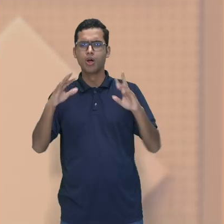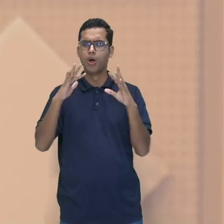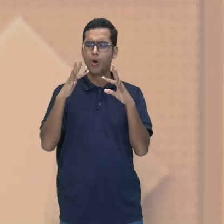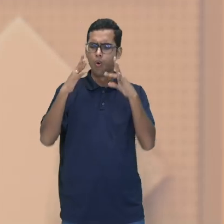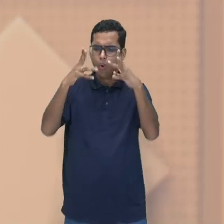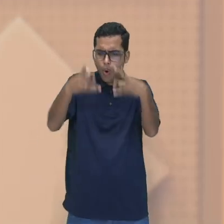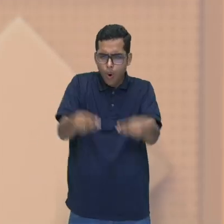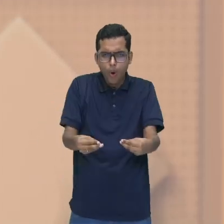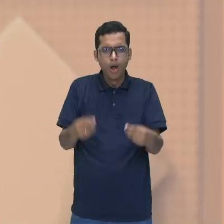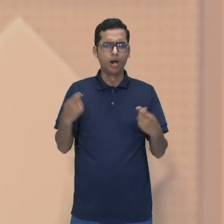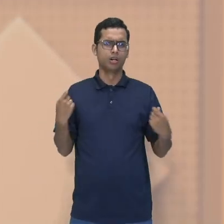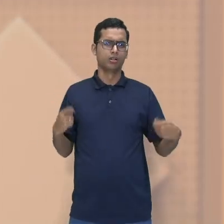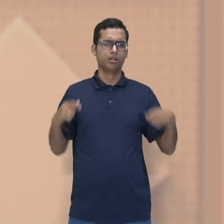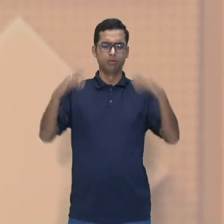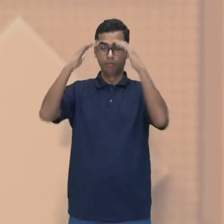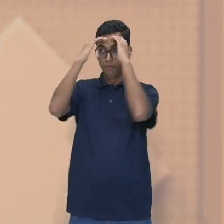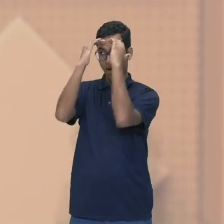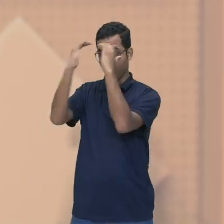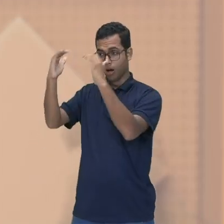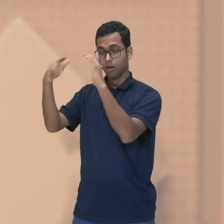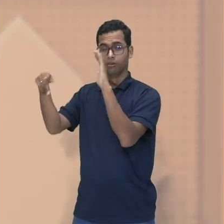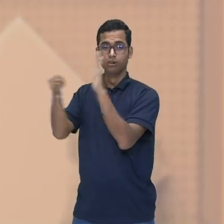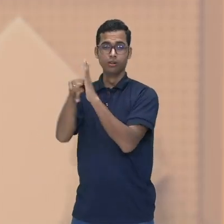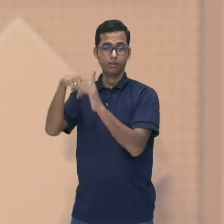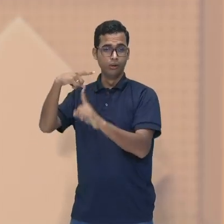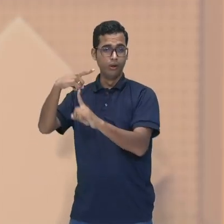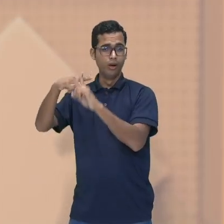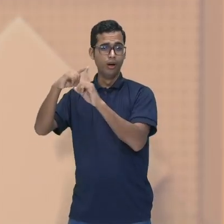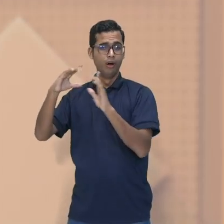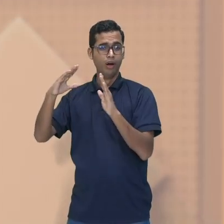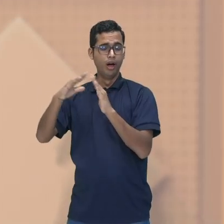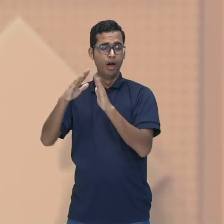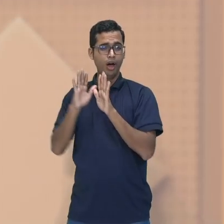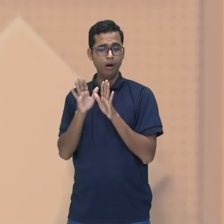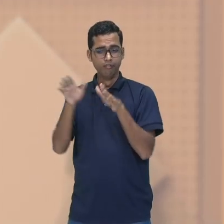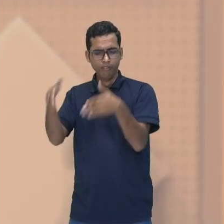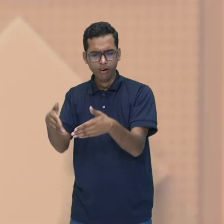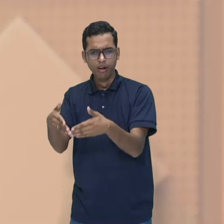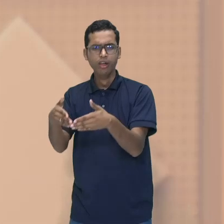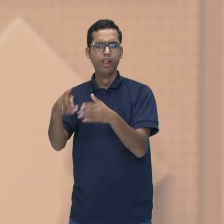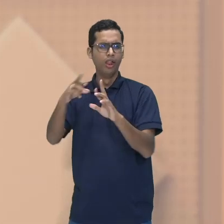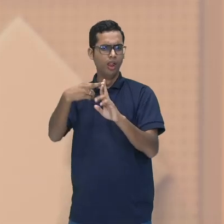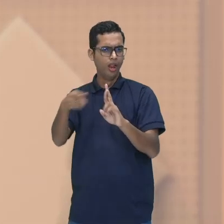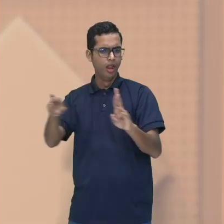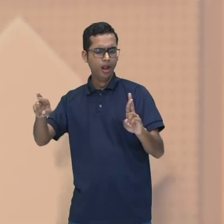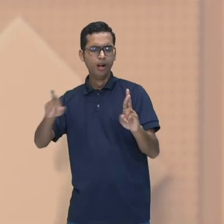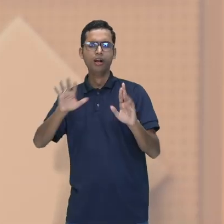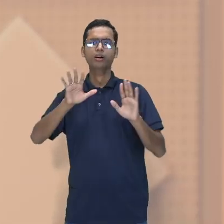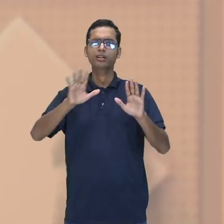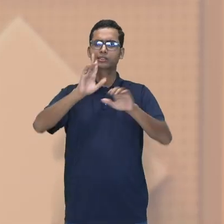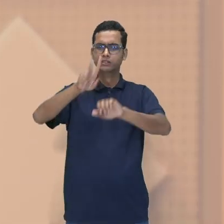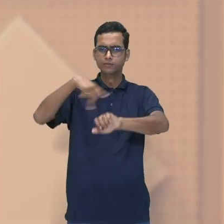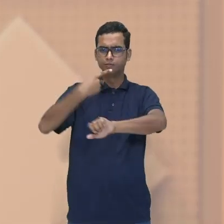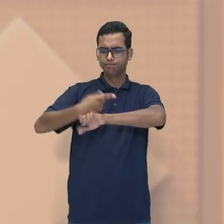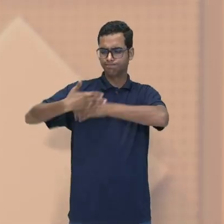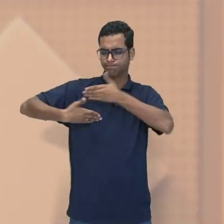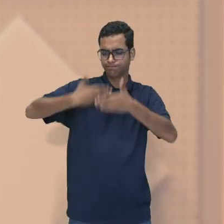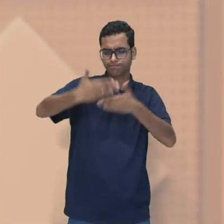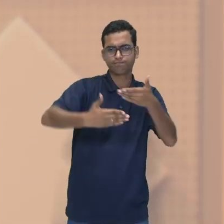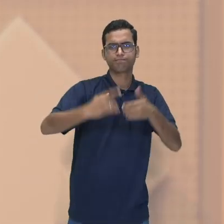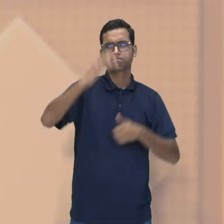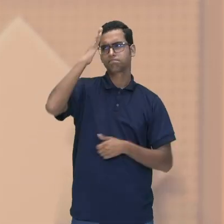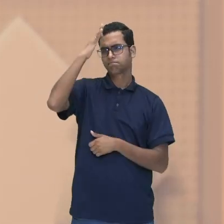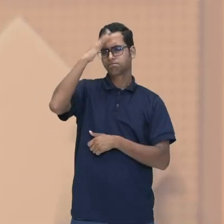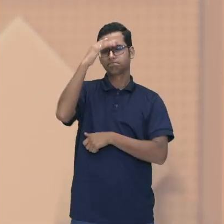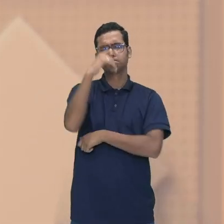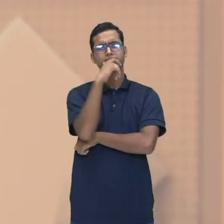deve ser obedecido e deve estar voltado para as práticas religiosas. Mas esse homem ele vai começar a se questionar.